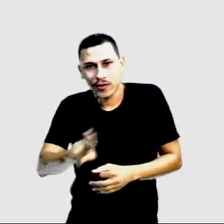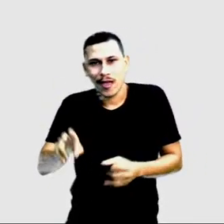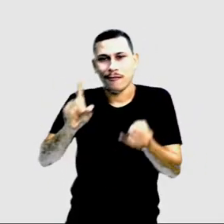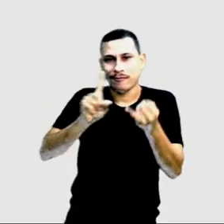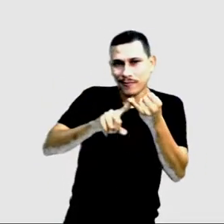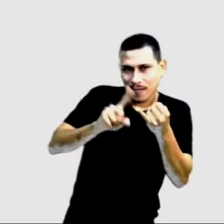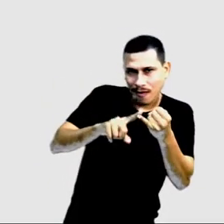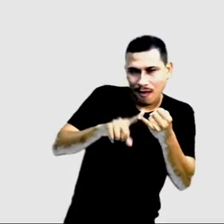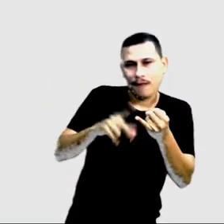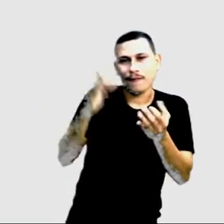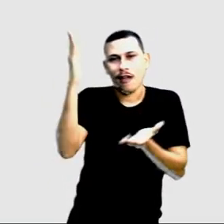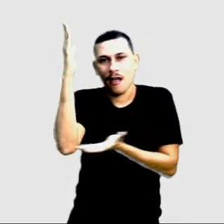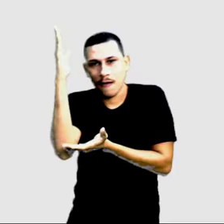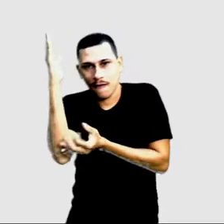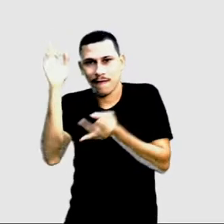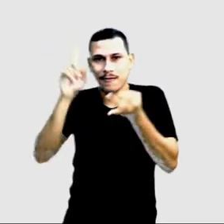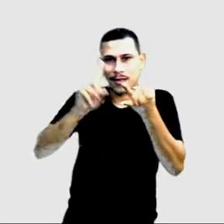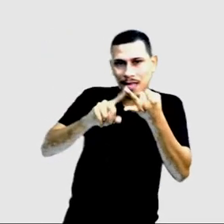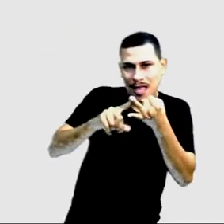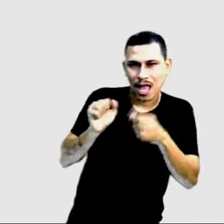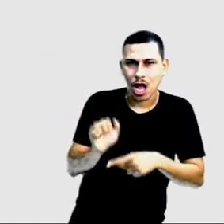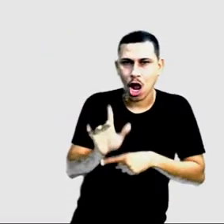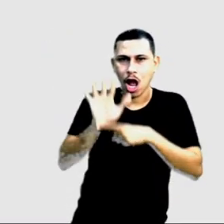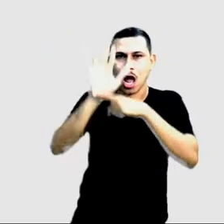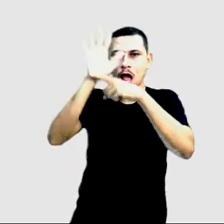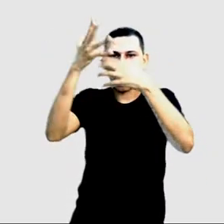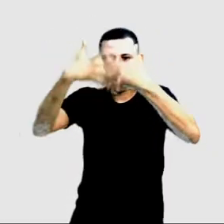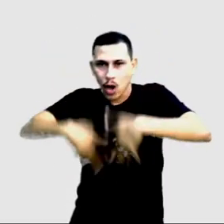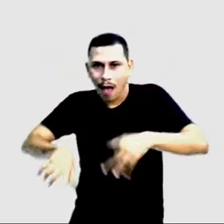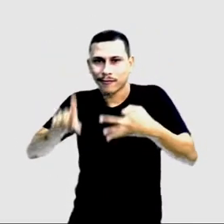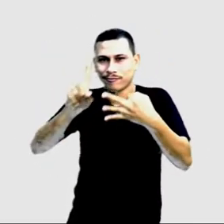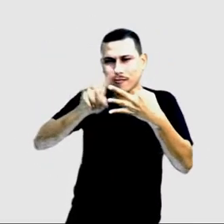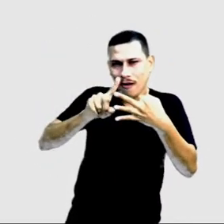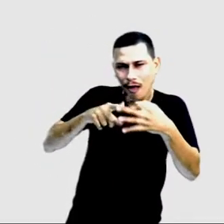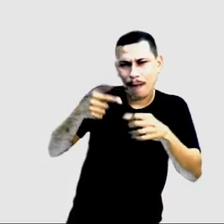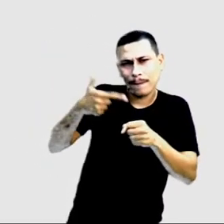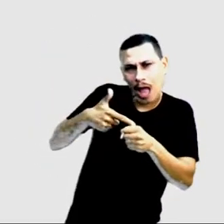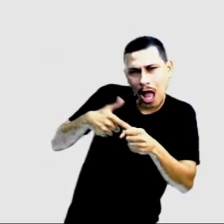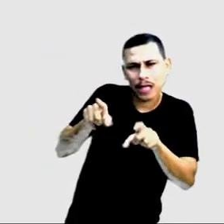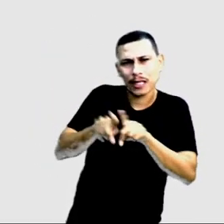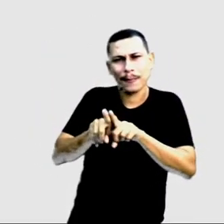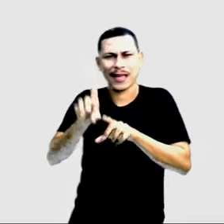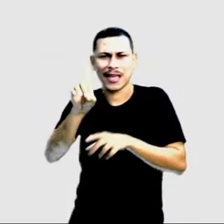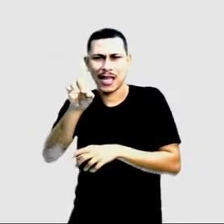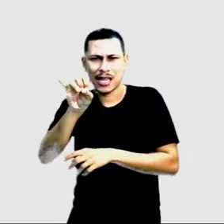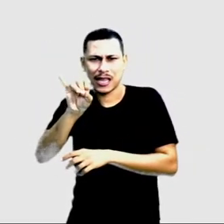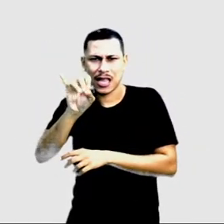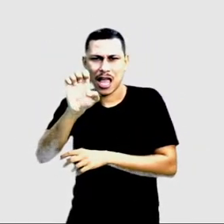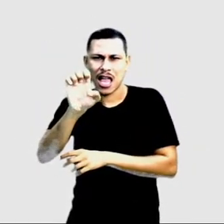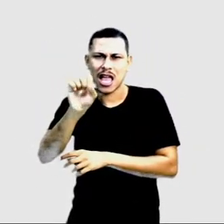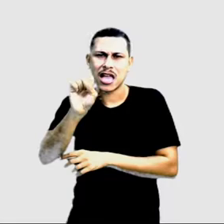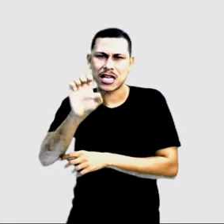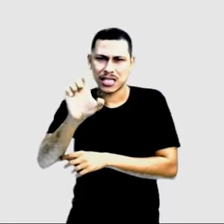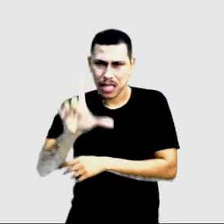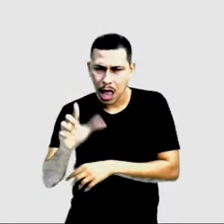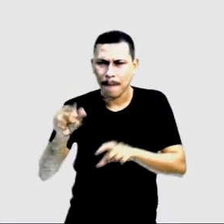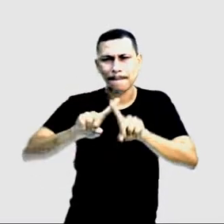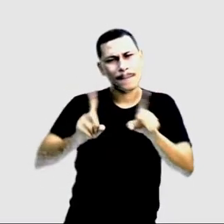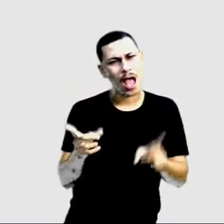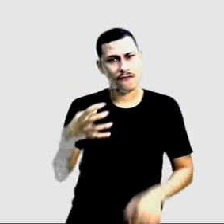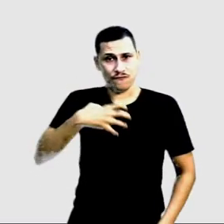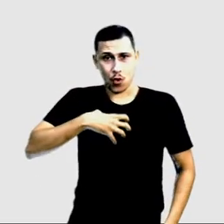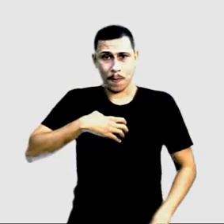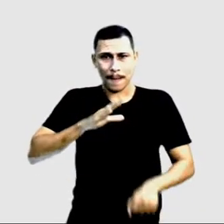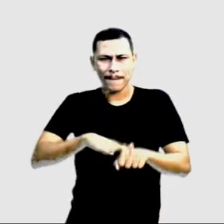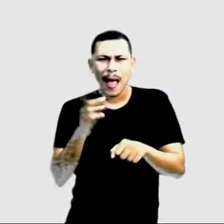carvão, a gás natural, a gasolina e até mesmo a diesel. Mas a forma mais barata e moderna